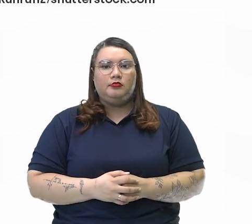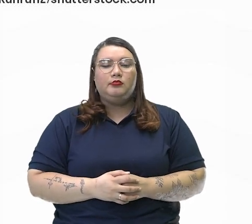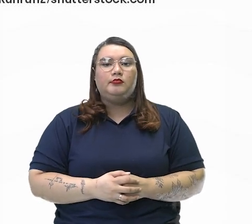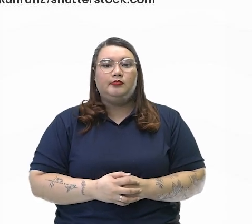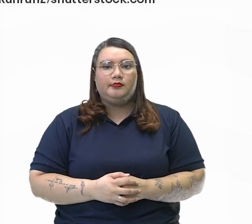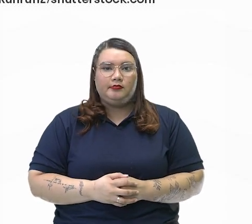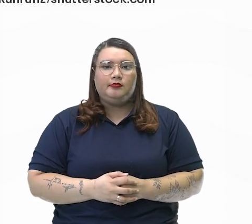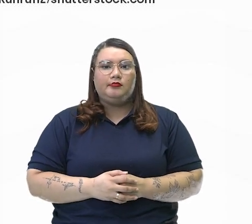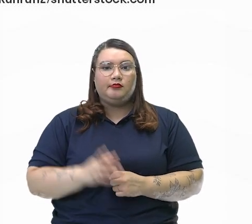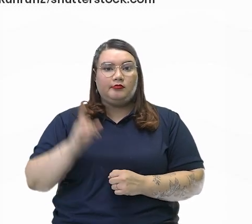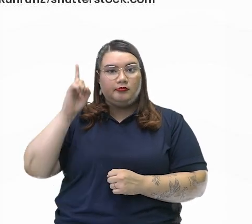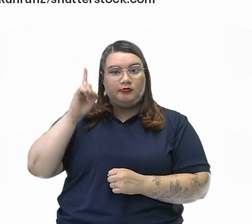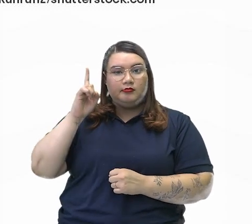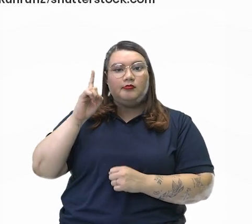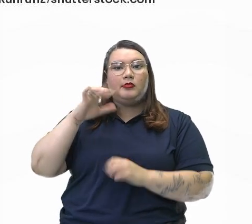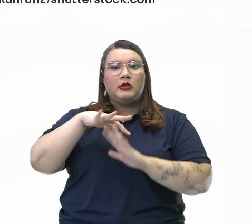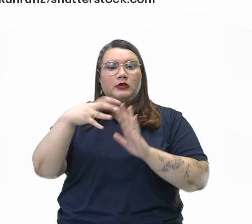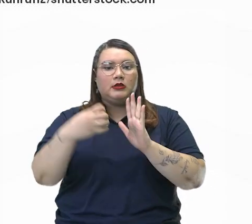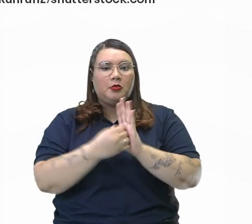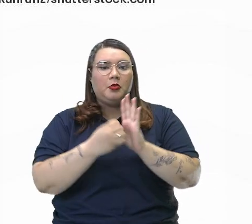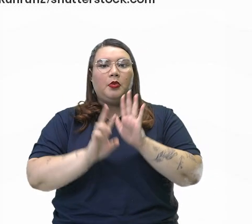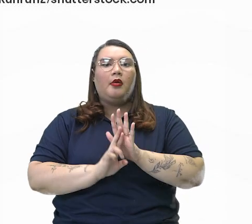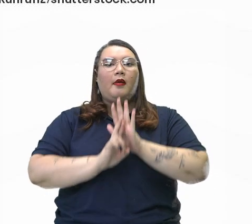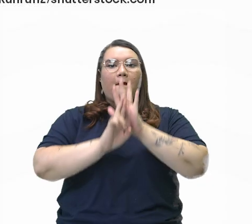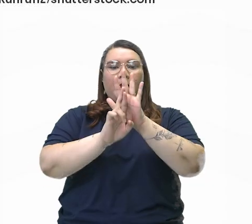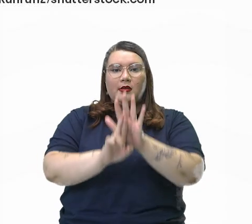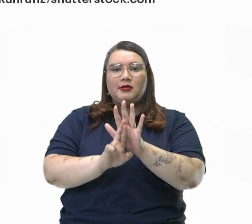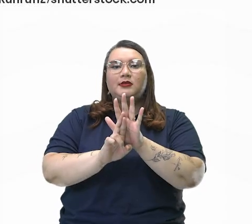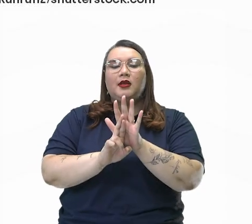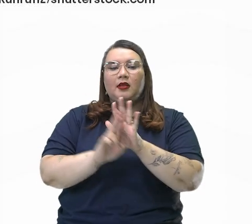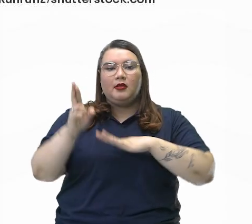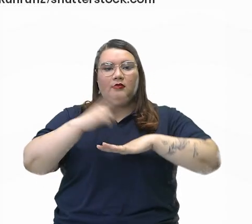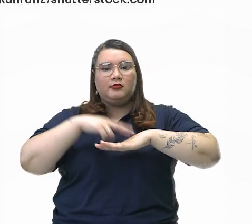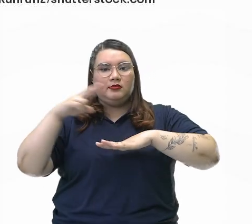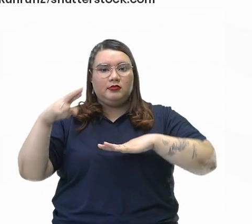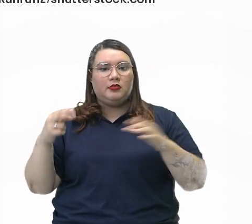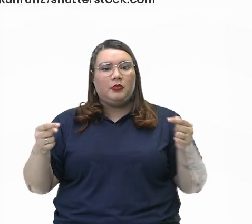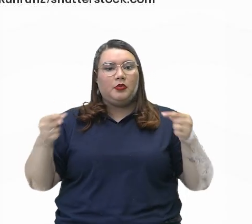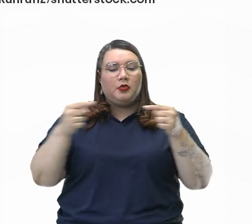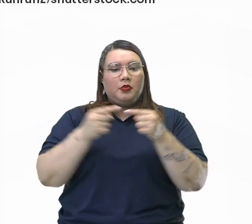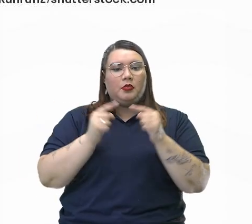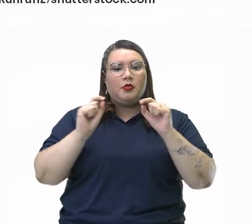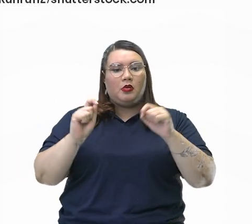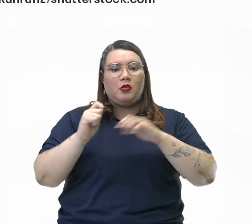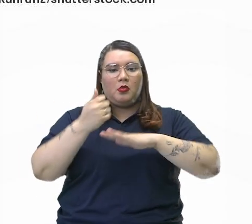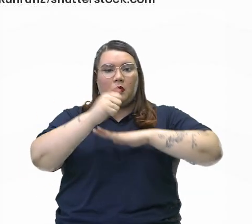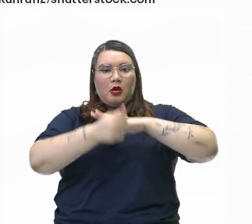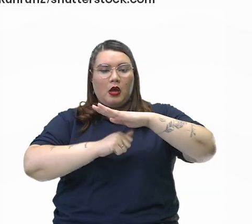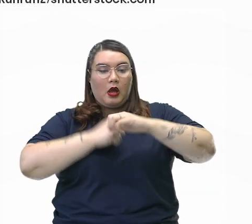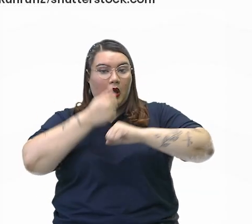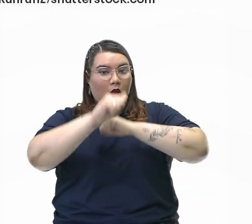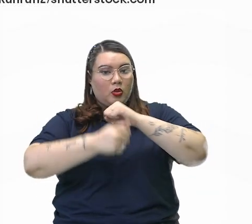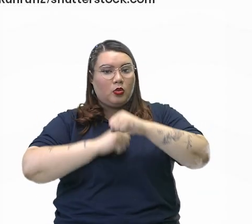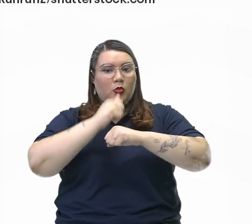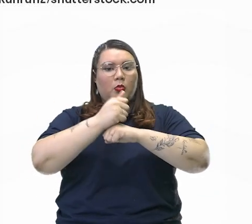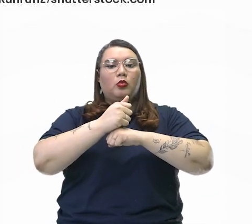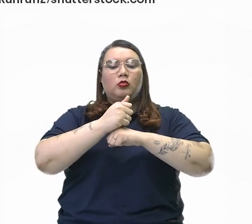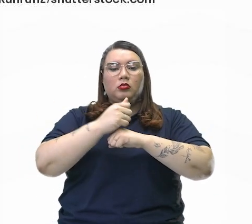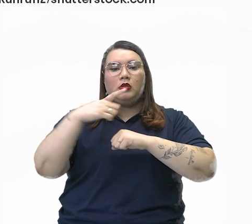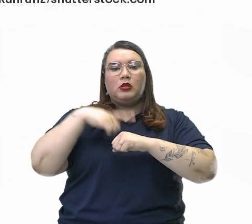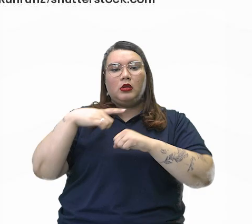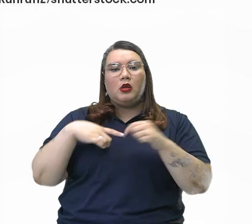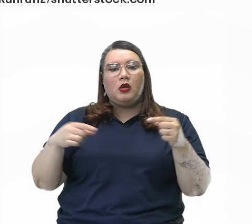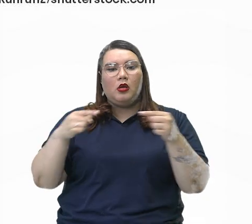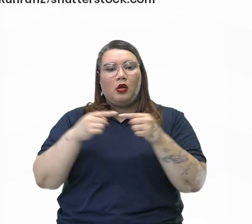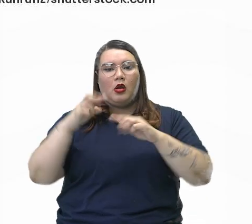eu já sei que é um átomo radioativo estável. Aí você olha e você percebe o núcleo do átomo